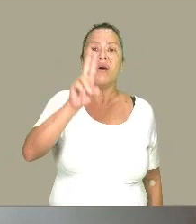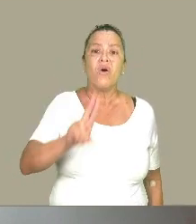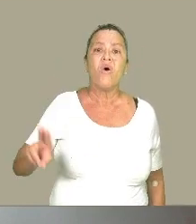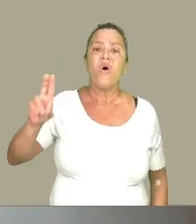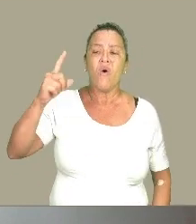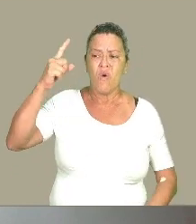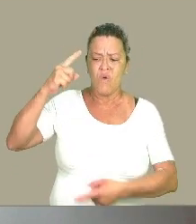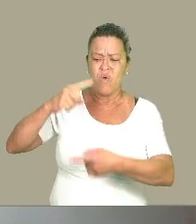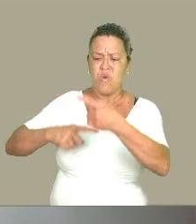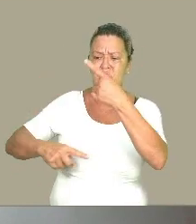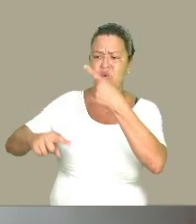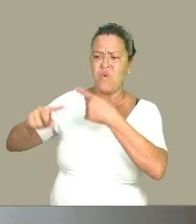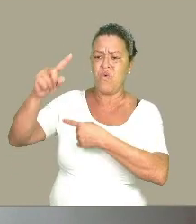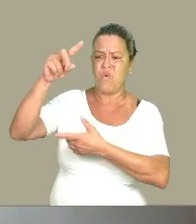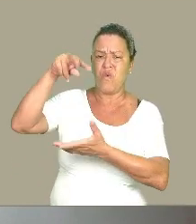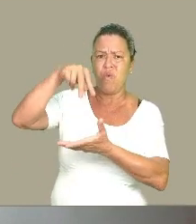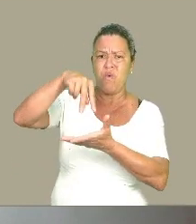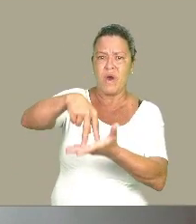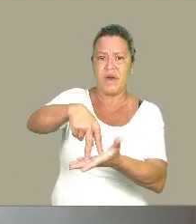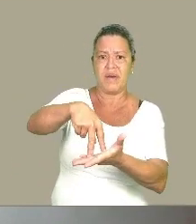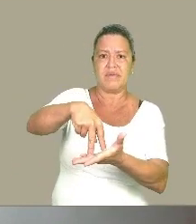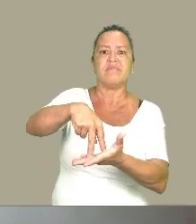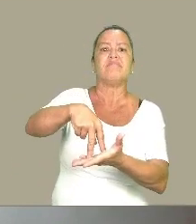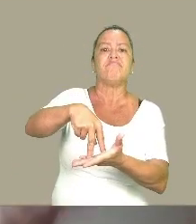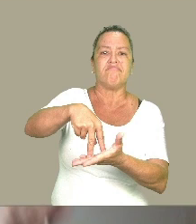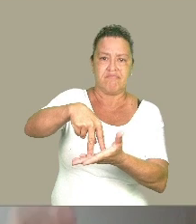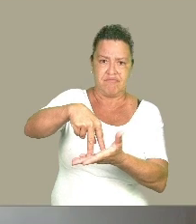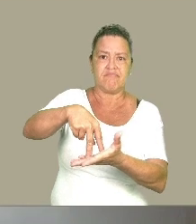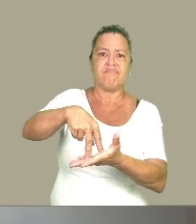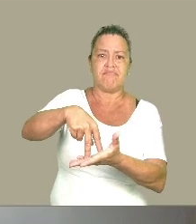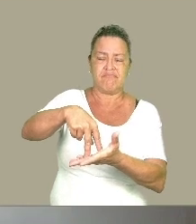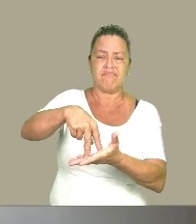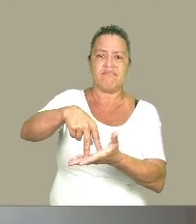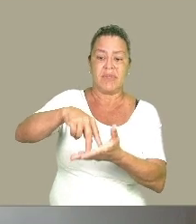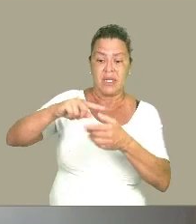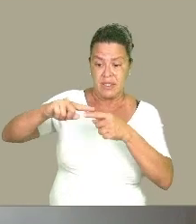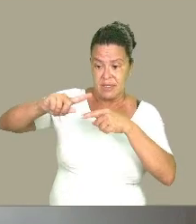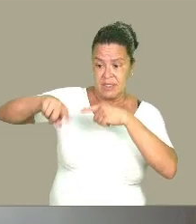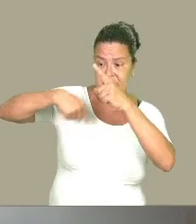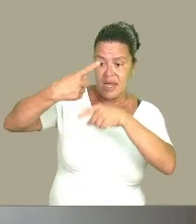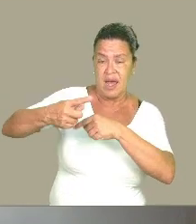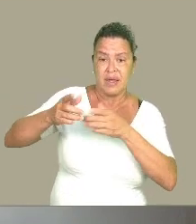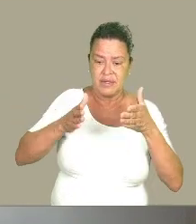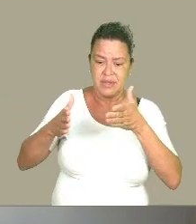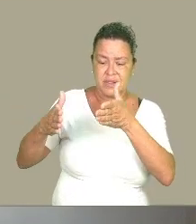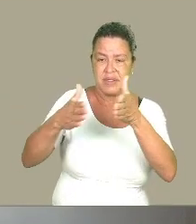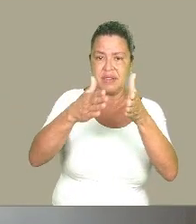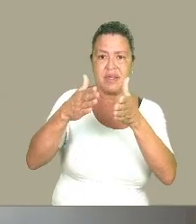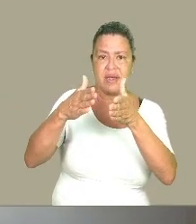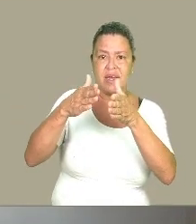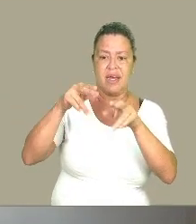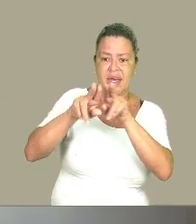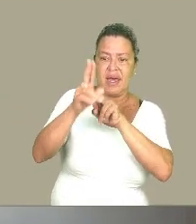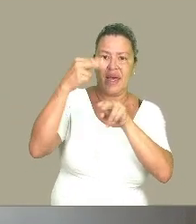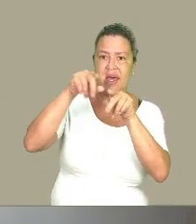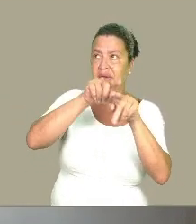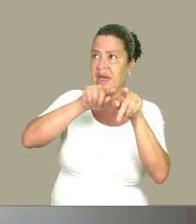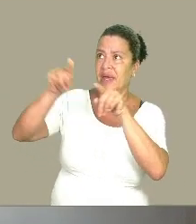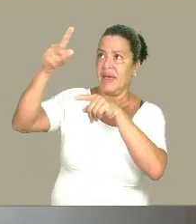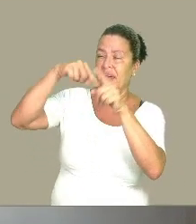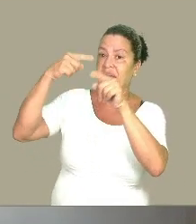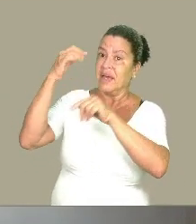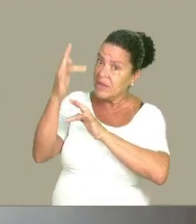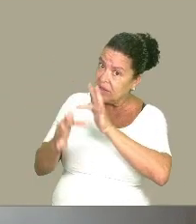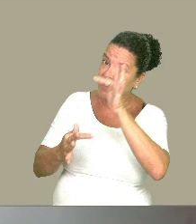crescimento sólido e perene para o restante da nossa jornada, incluindo as nossas